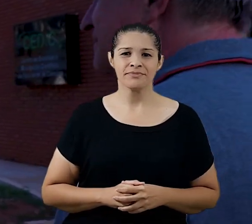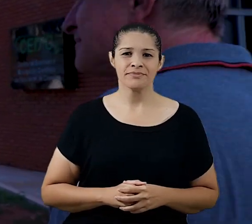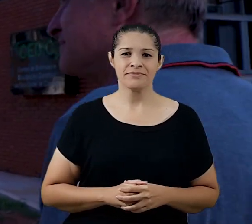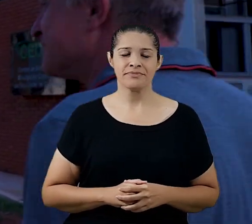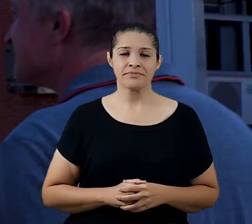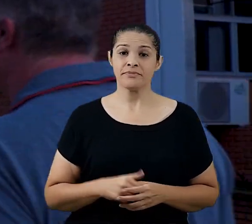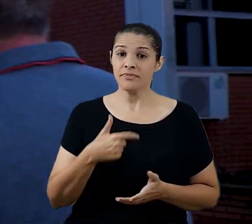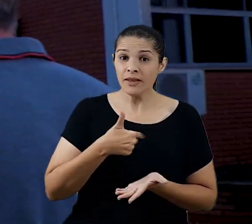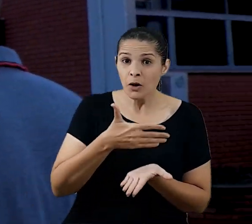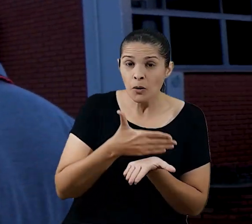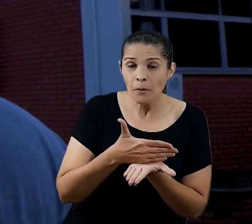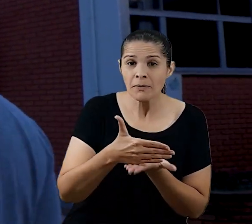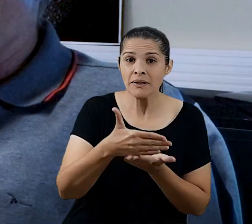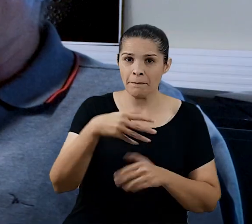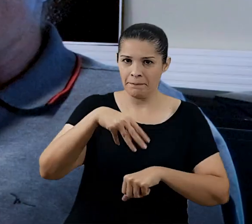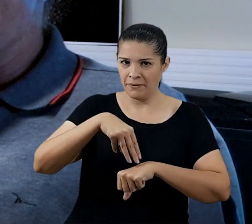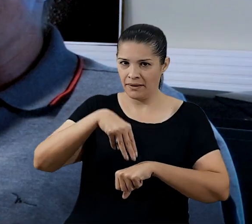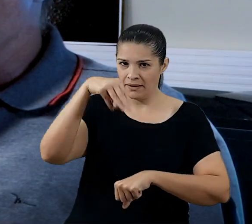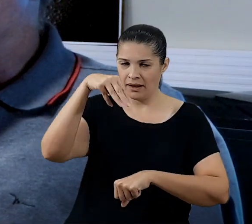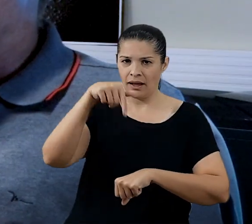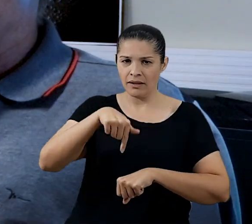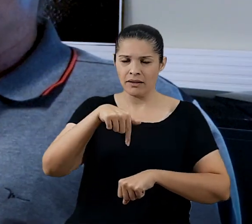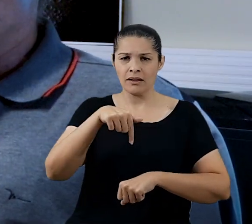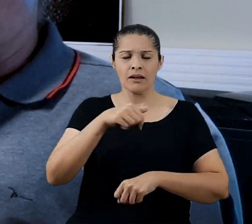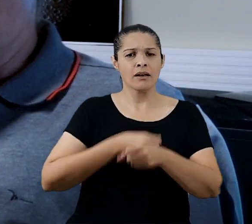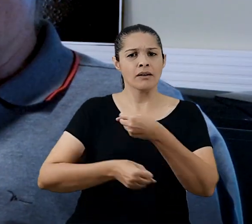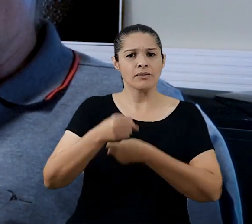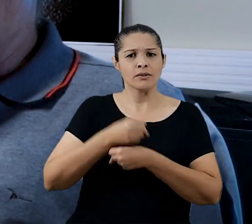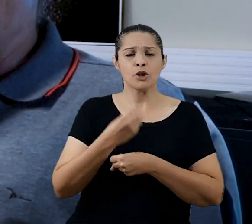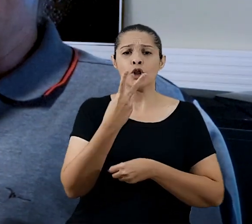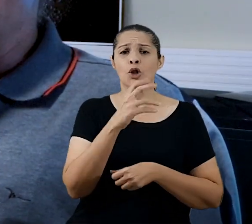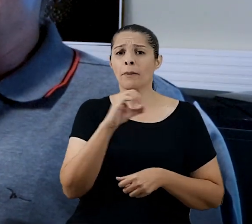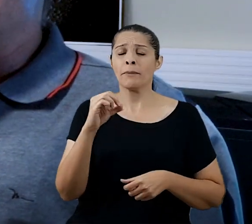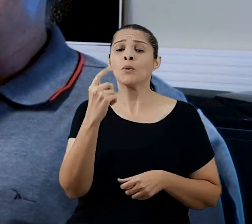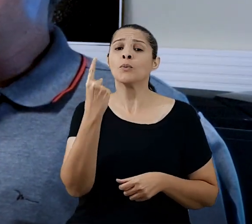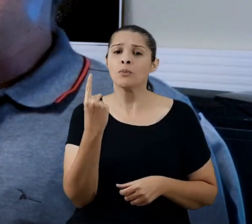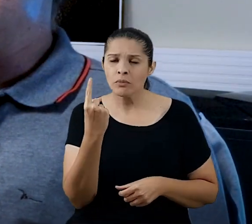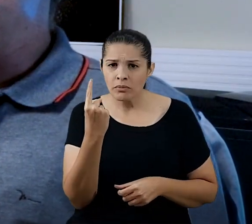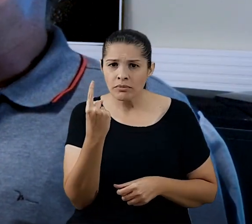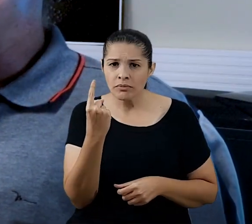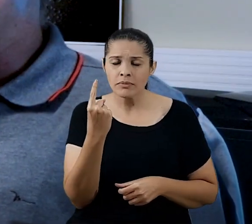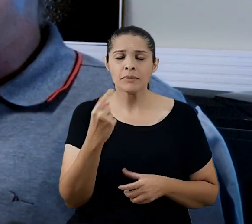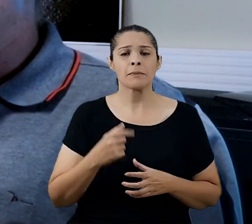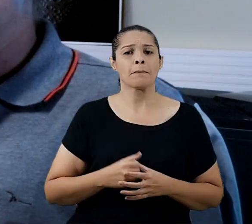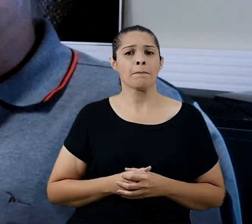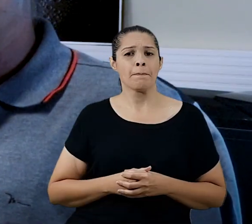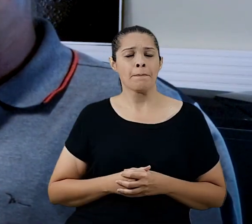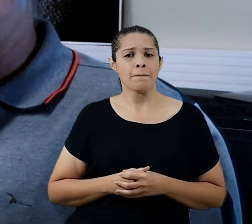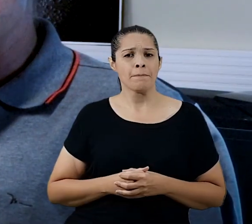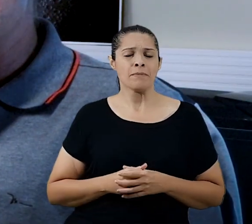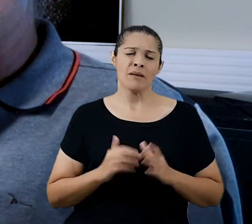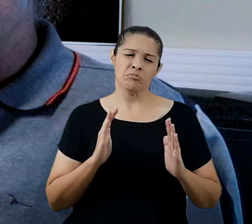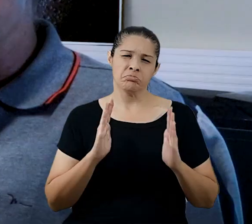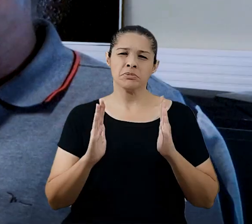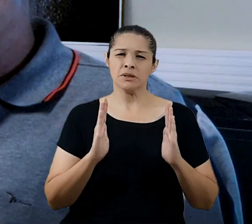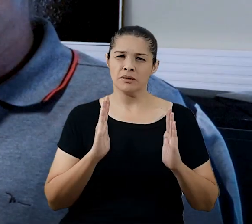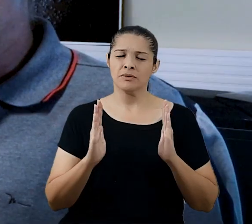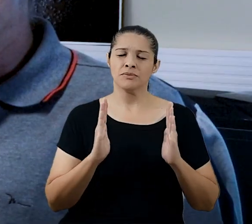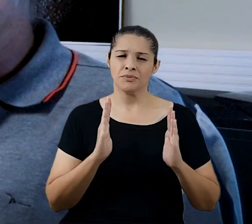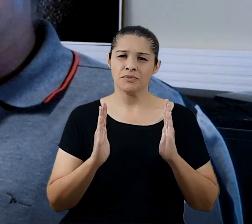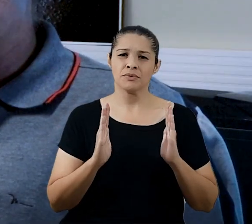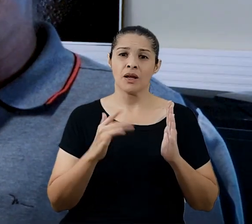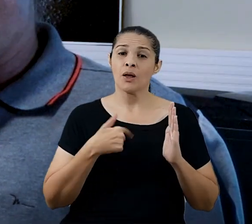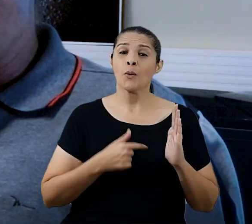Eu comecei meu mestrado aqui em 2001, né? E aí nessa fase